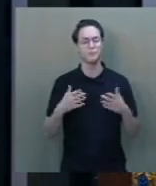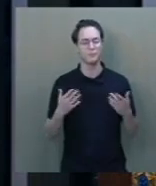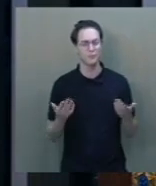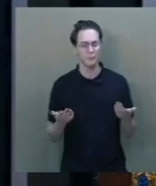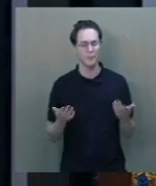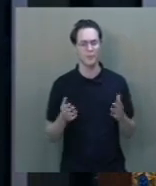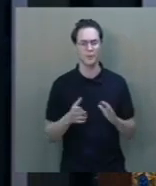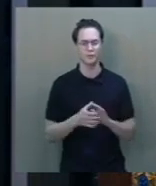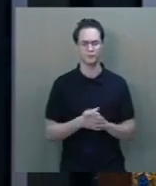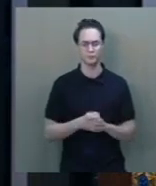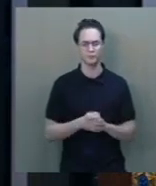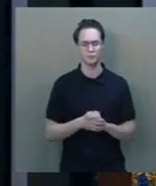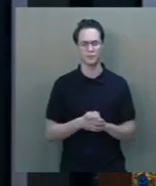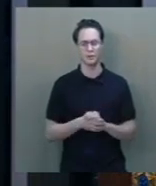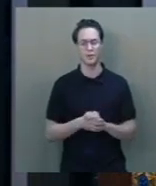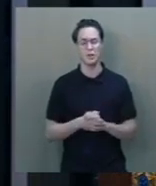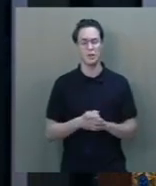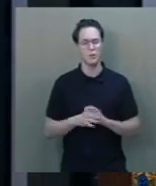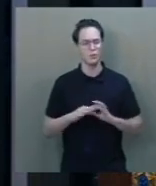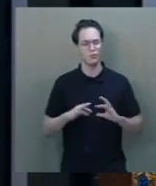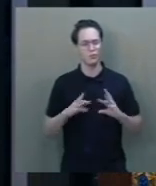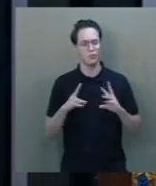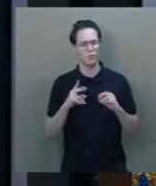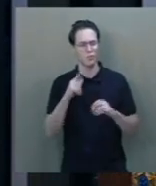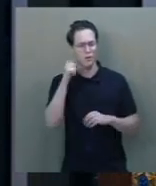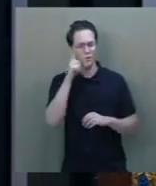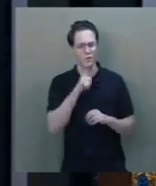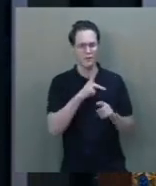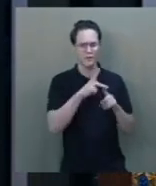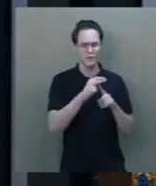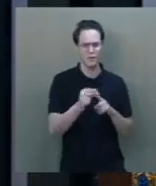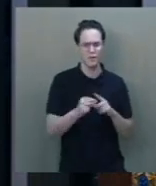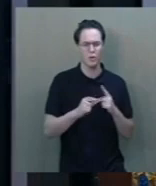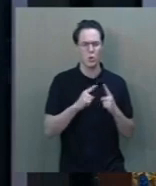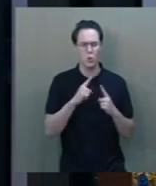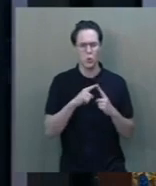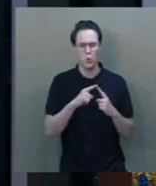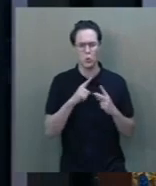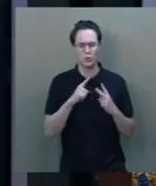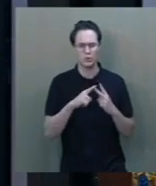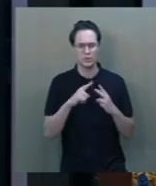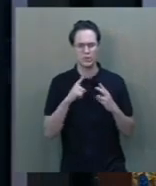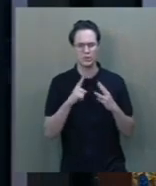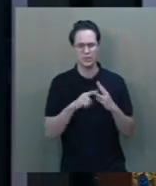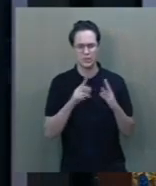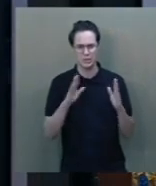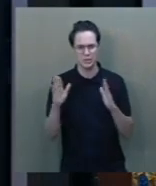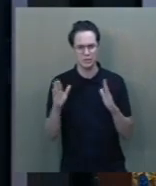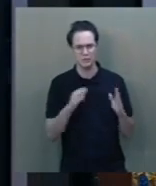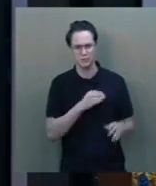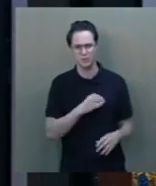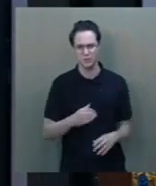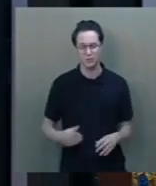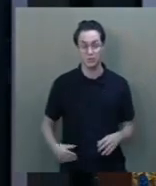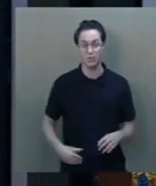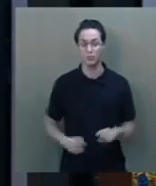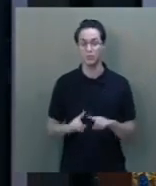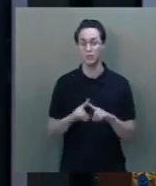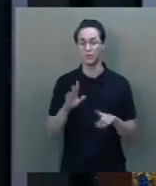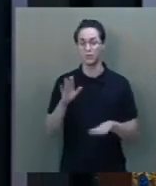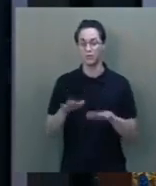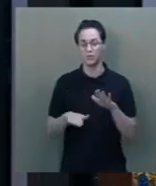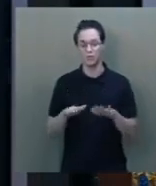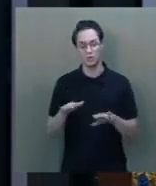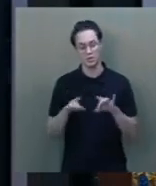todas as batalhas são vencidas em 1, 2, 3 mandatos. Mas às vezes você deixa uma luta para que